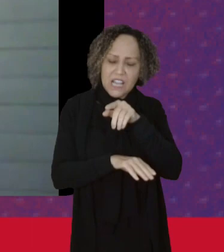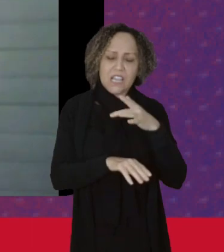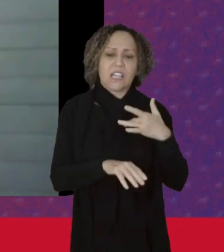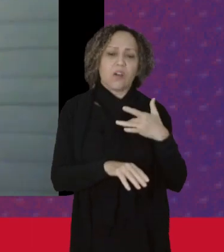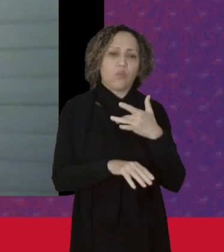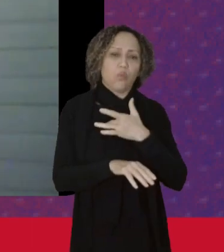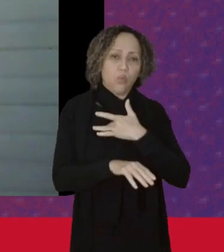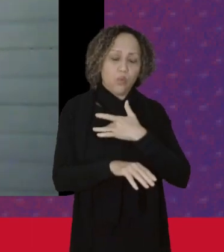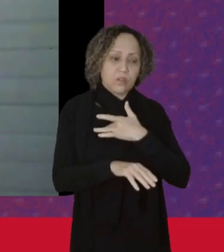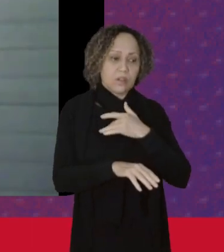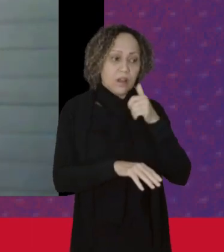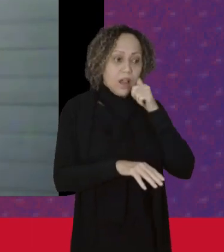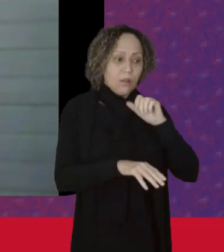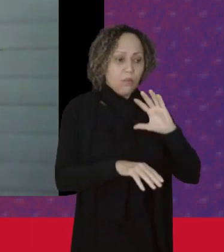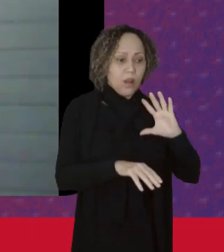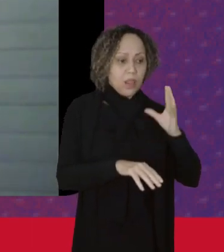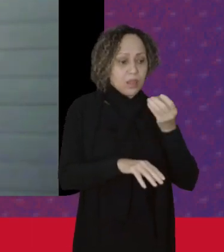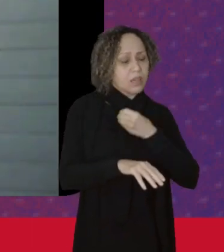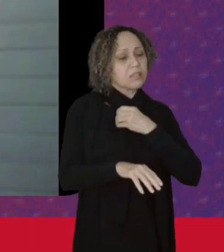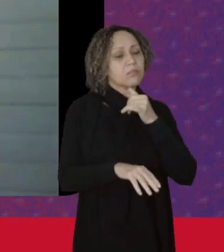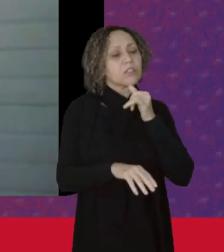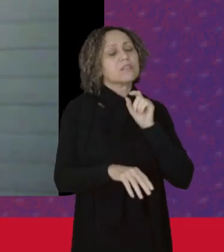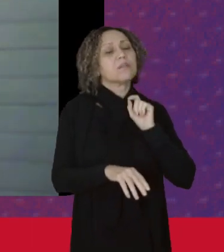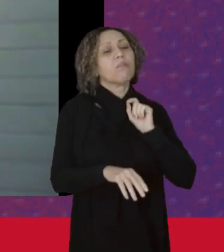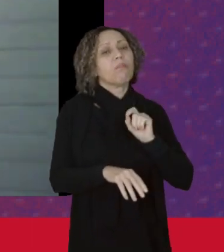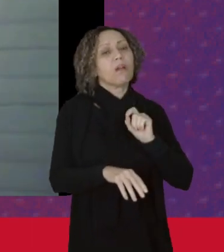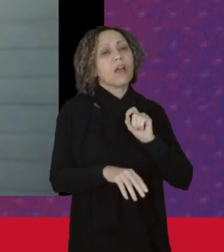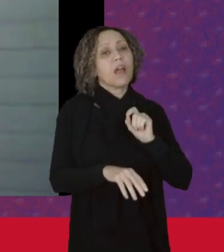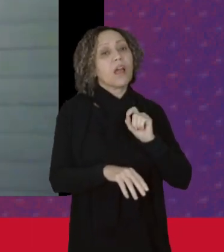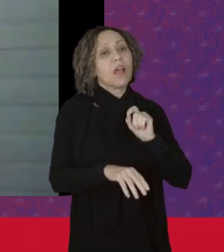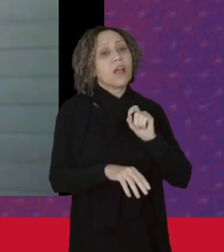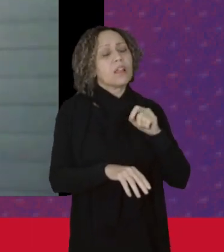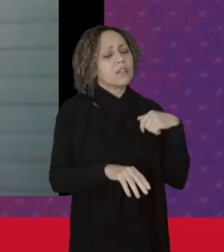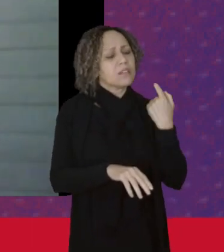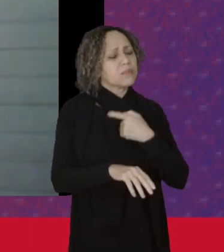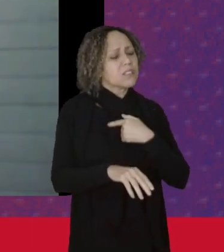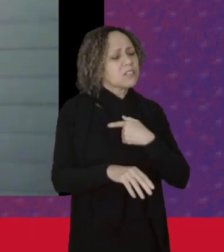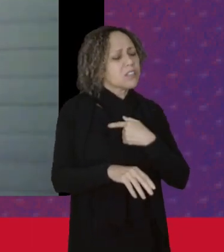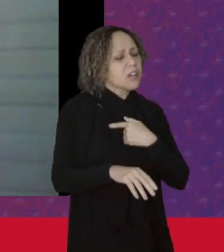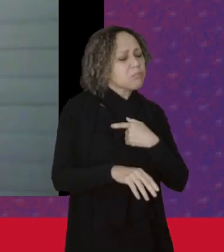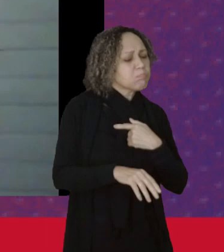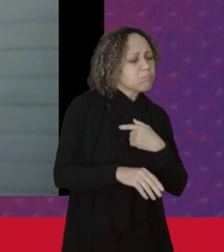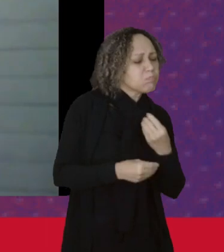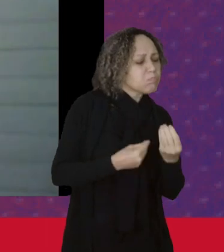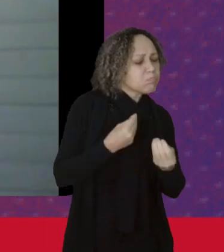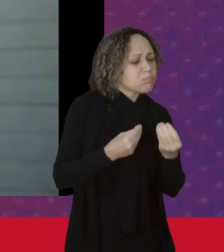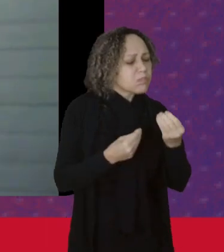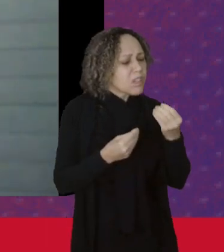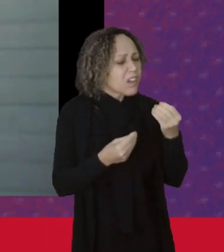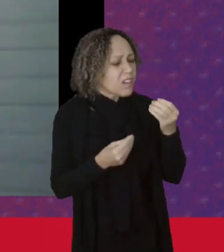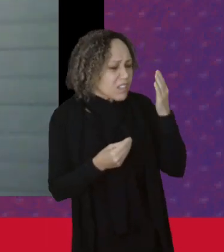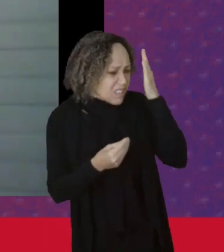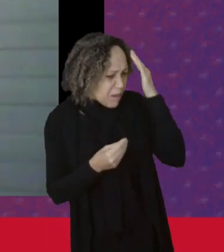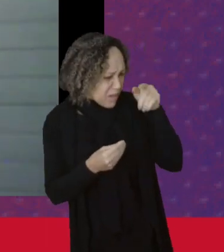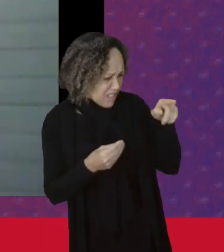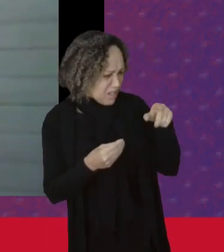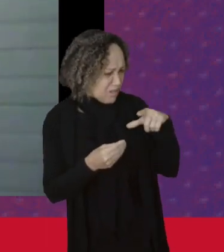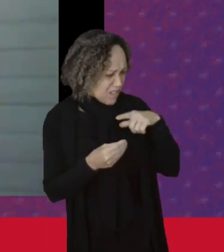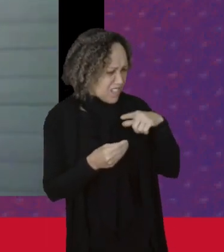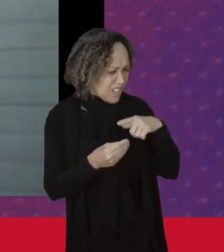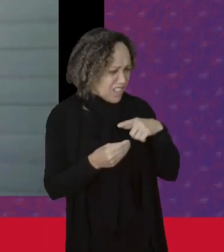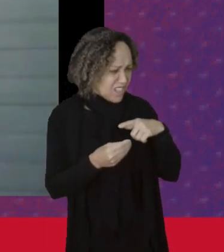A mulher trans, por exemplo, nós temos que verificar, por exemplo, se ela fez uso do silicone